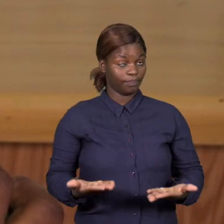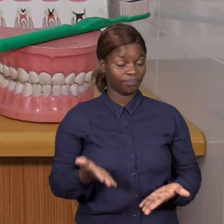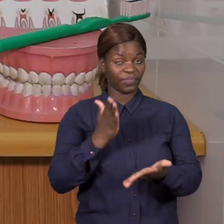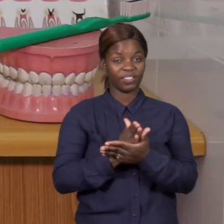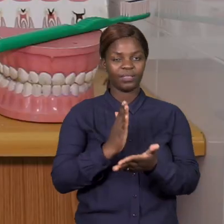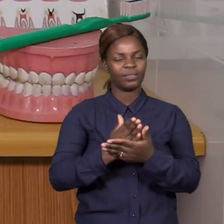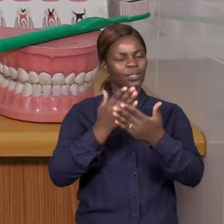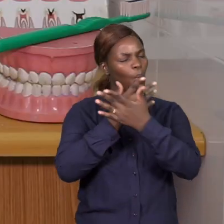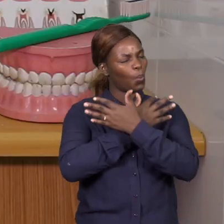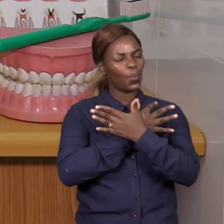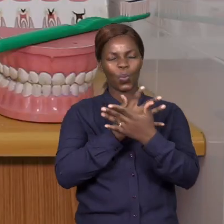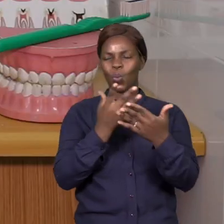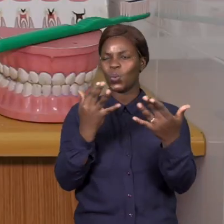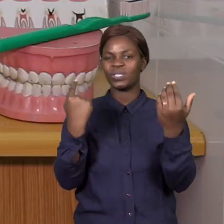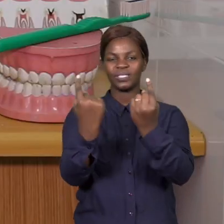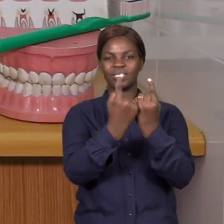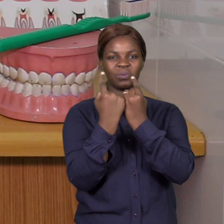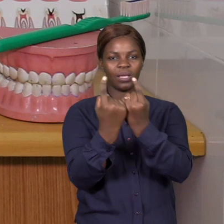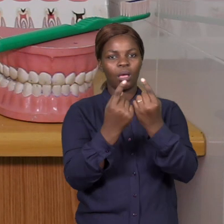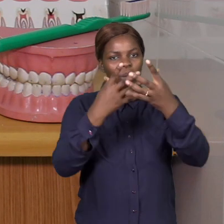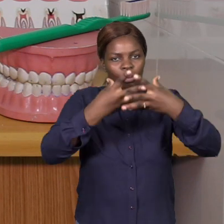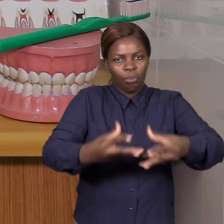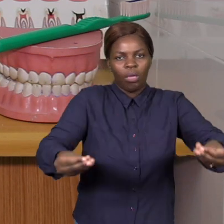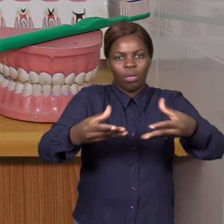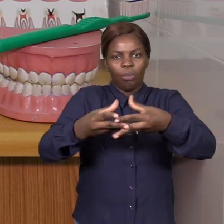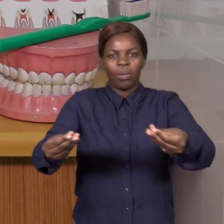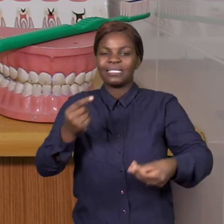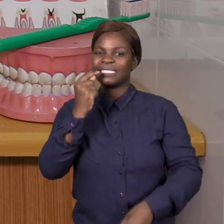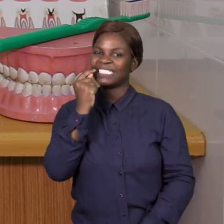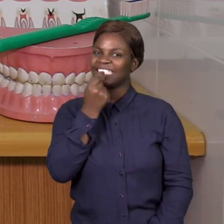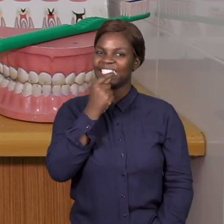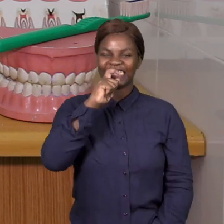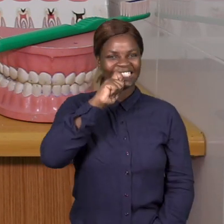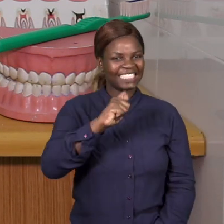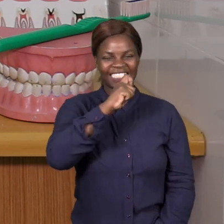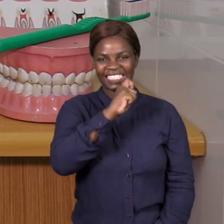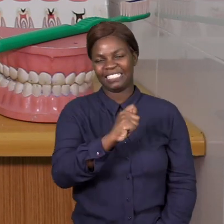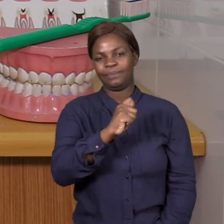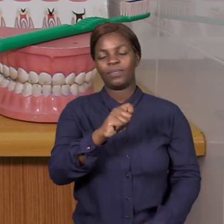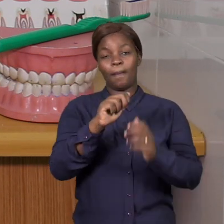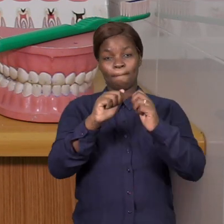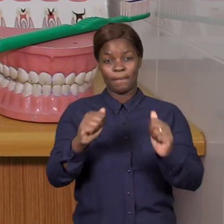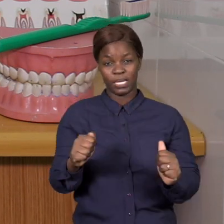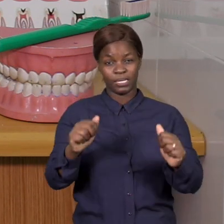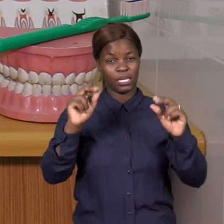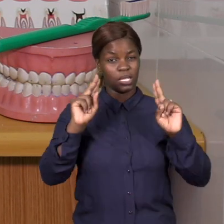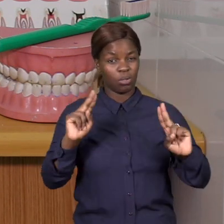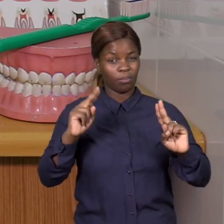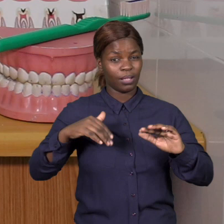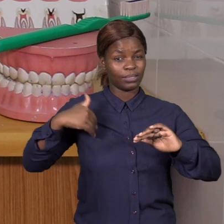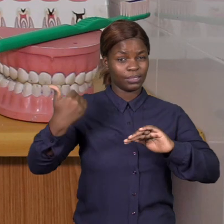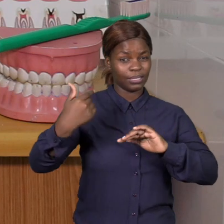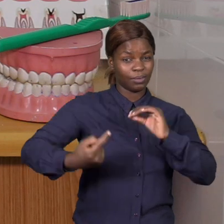Na verdade são várias, né? As principais causas de perdas dentárias, mas temos as que são mais